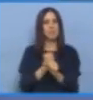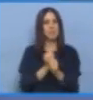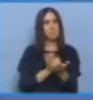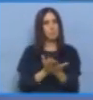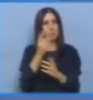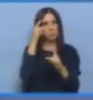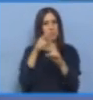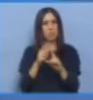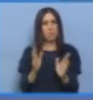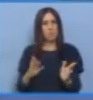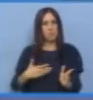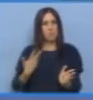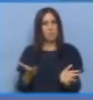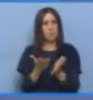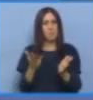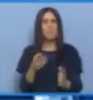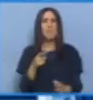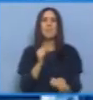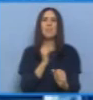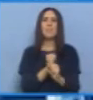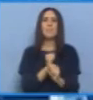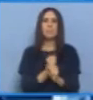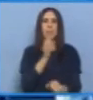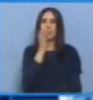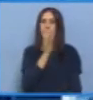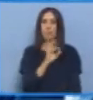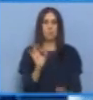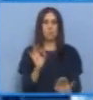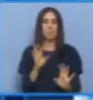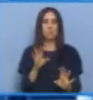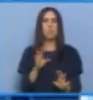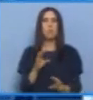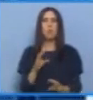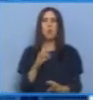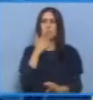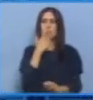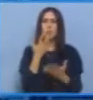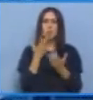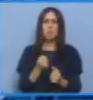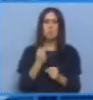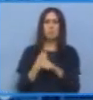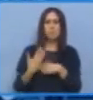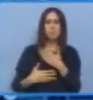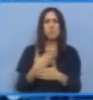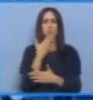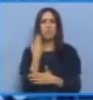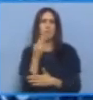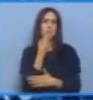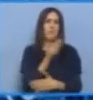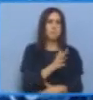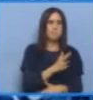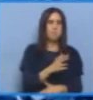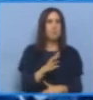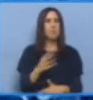prol de tornar. Este é um trabalho fantástico que é desenvolvido por tantas pessoas, por tantos jovens e menos jovens, e